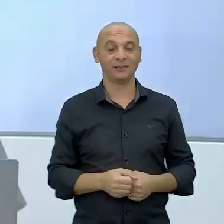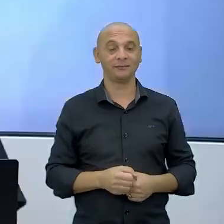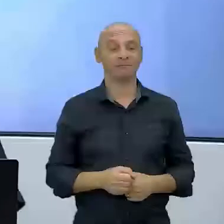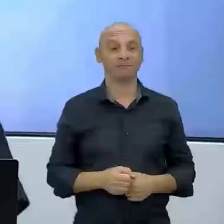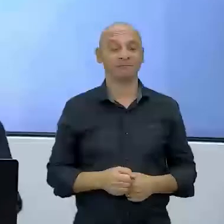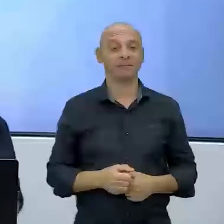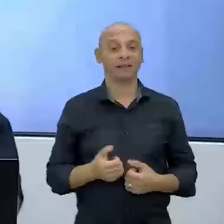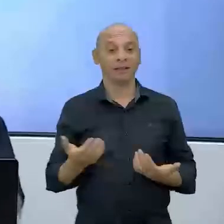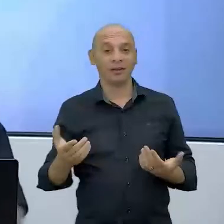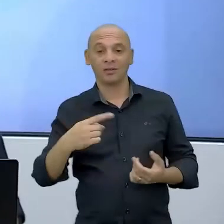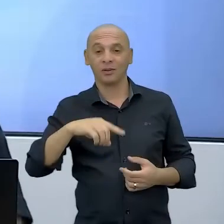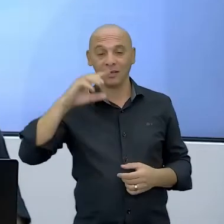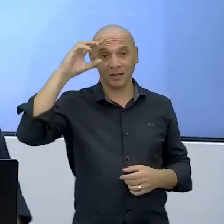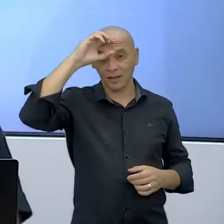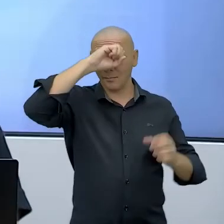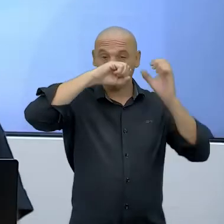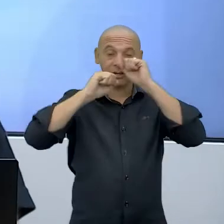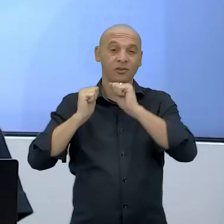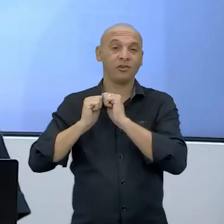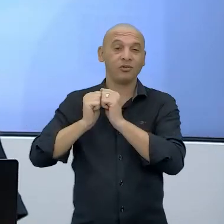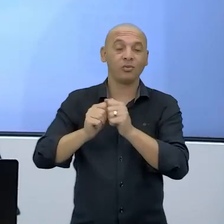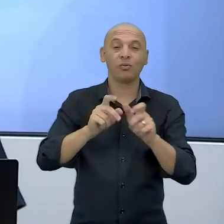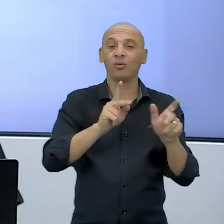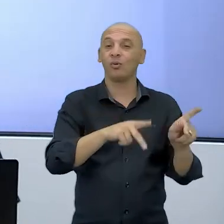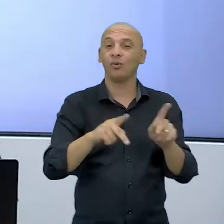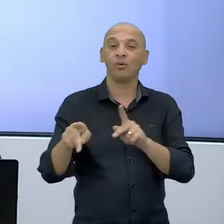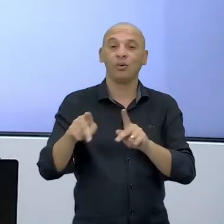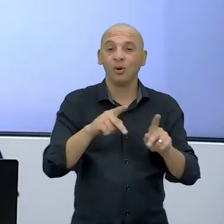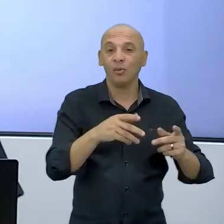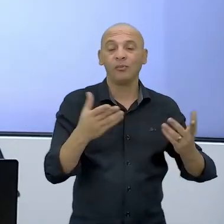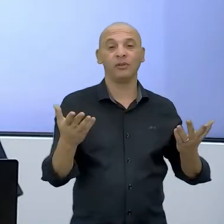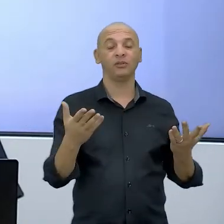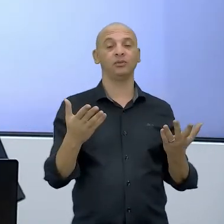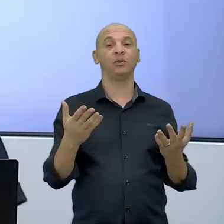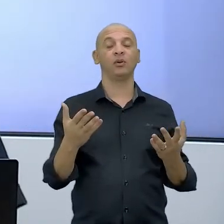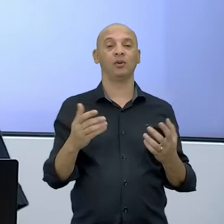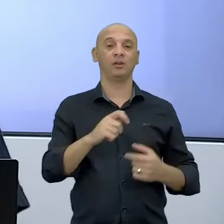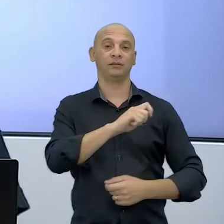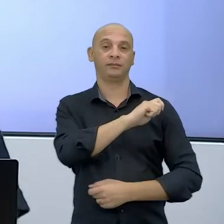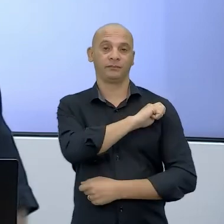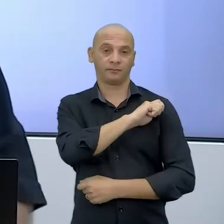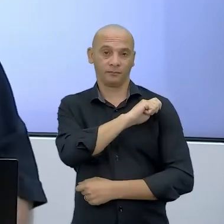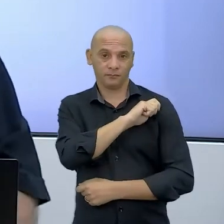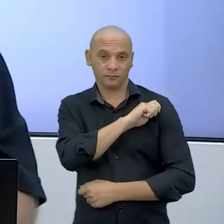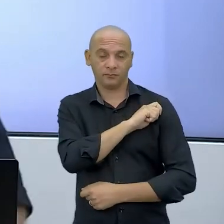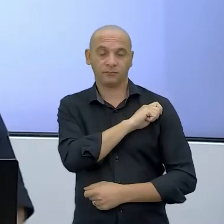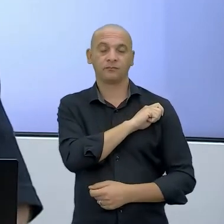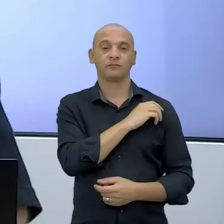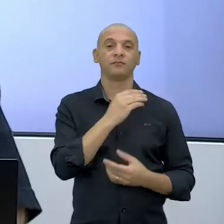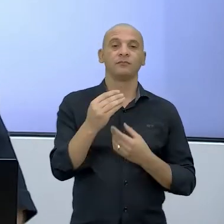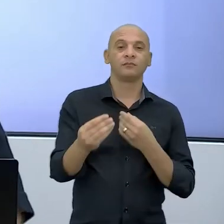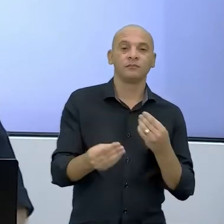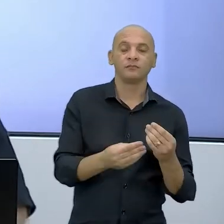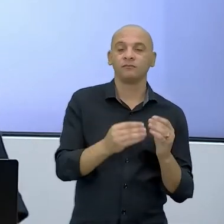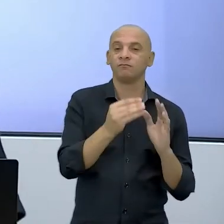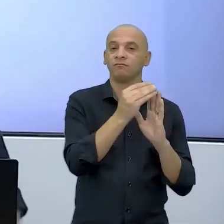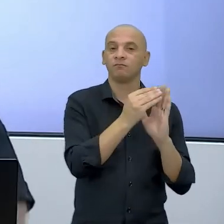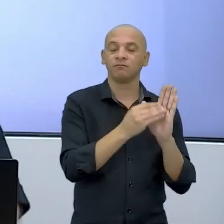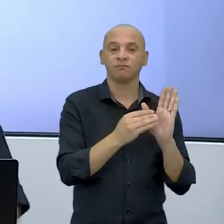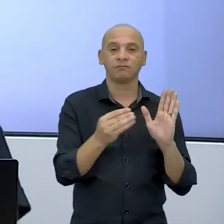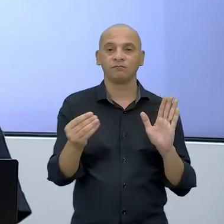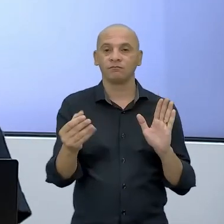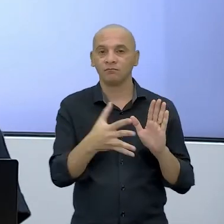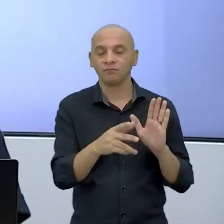nós, né, e a gente foi aprendendo aí junto com os professores, junto com os alunos, né, os mapas, né, que são as novidades